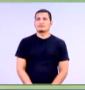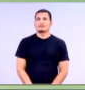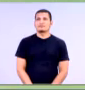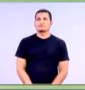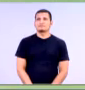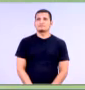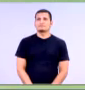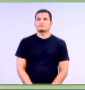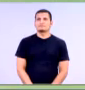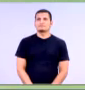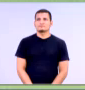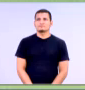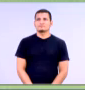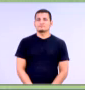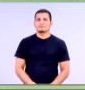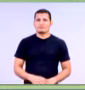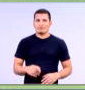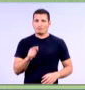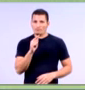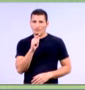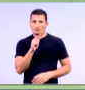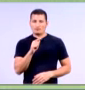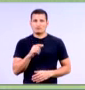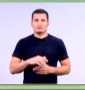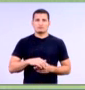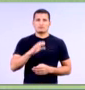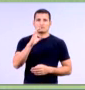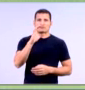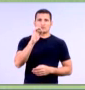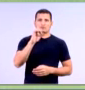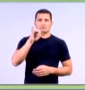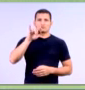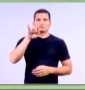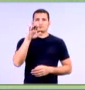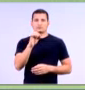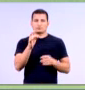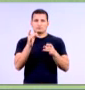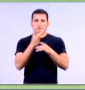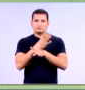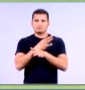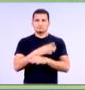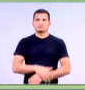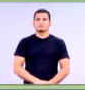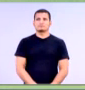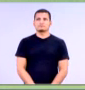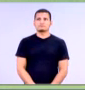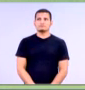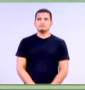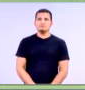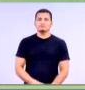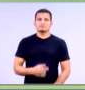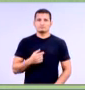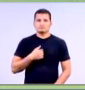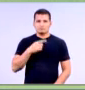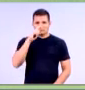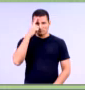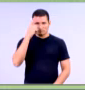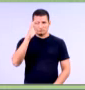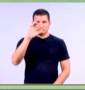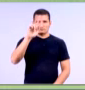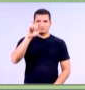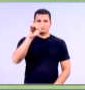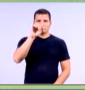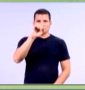E aqui é o nosso código completo, aqui, professora. Eu brinquei aqui com a senhora, né, professora? Eu criei a classe programa, então tenho